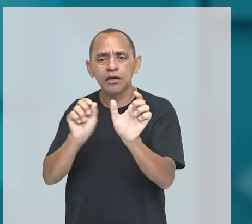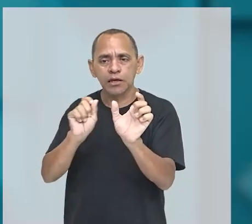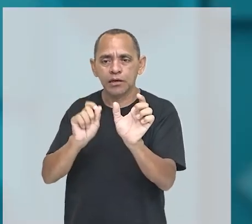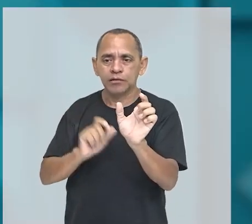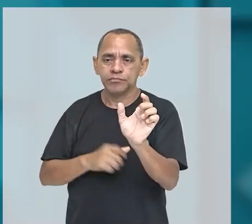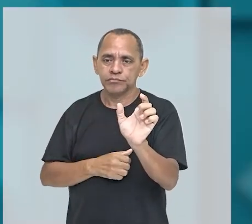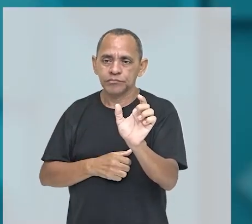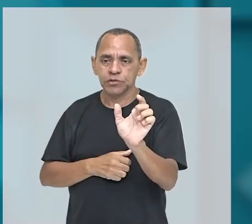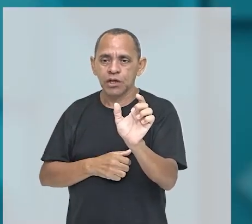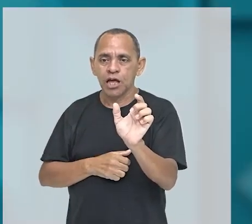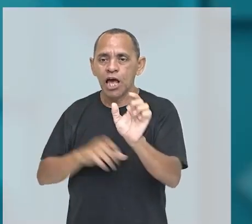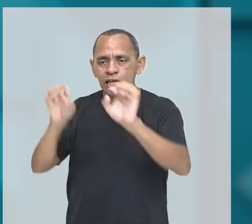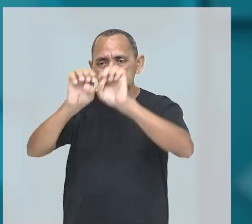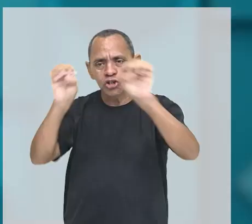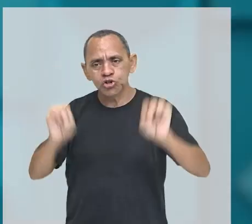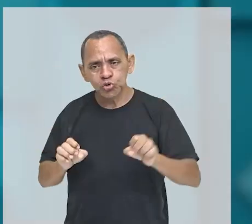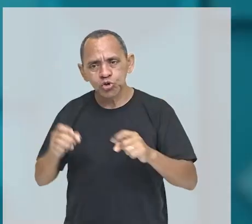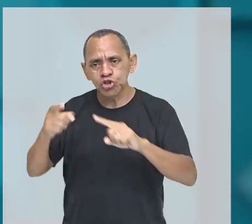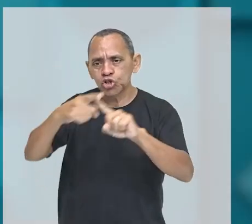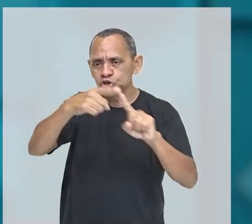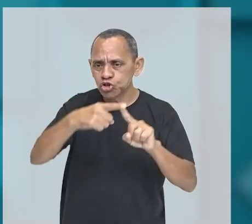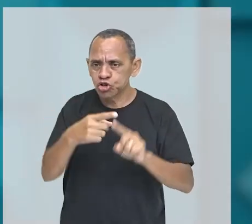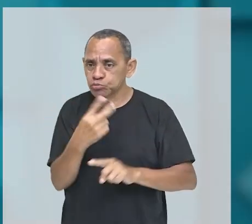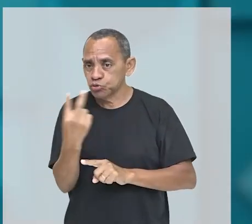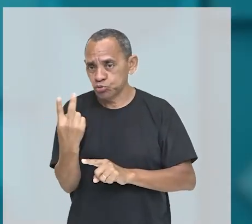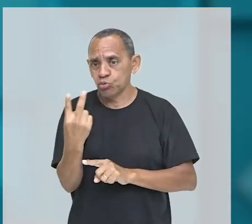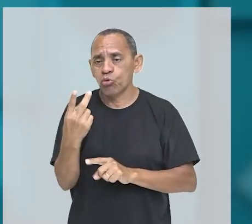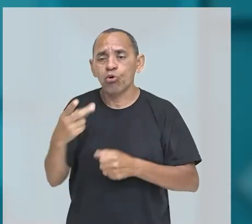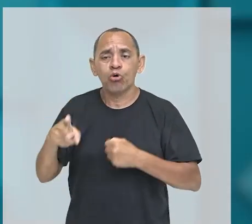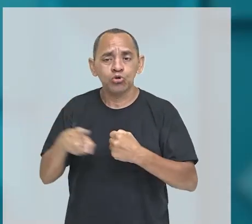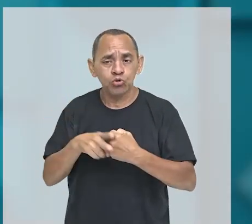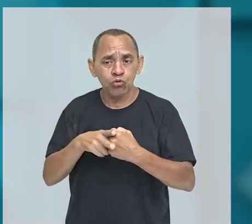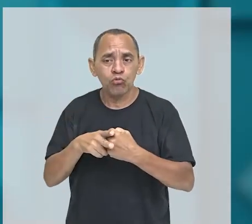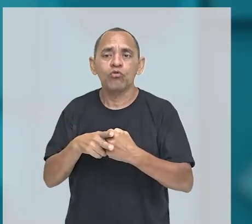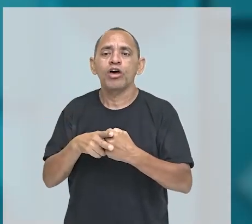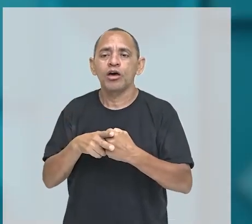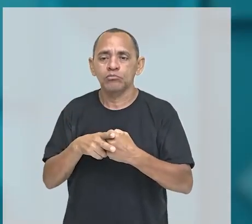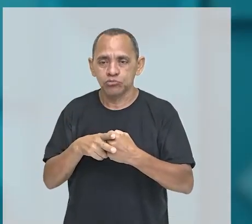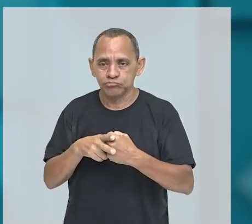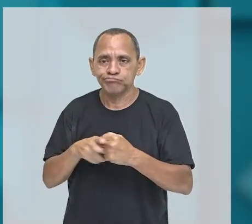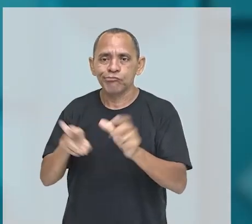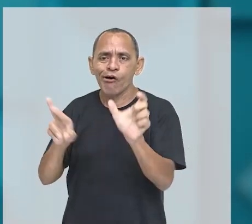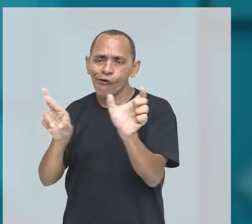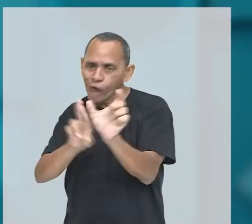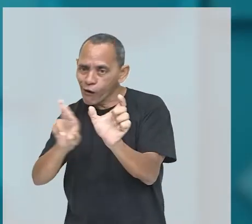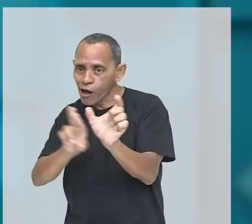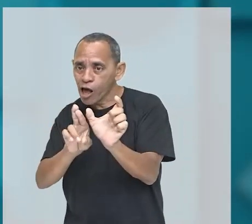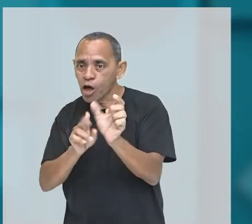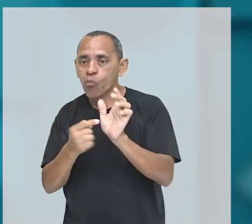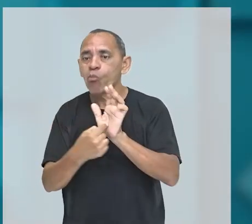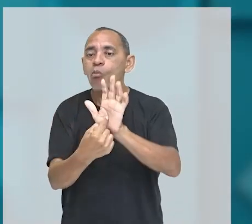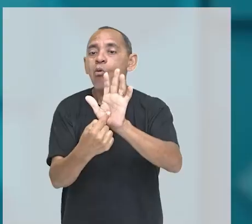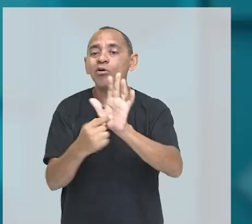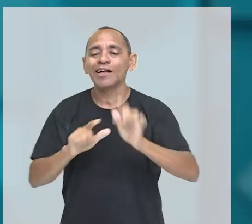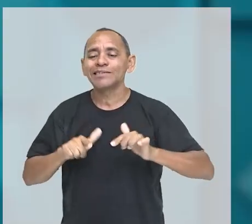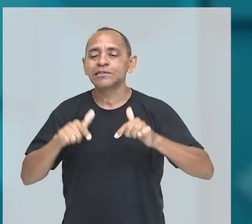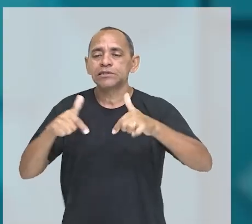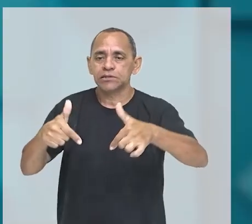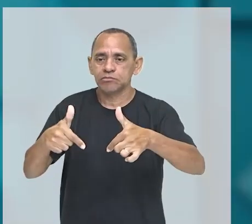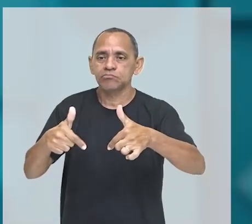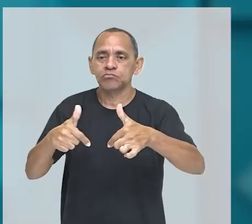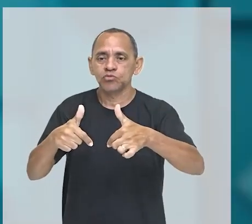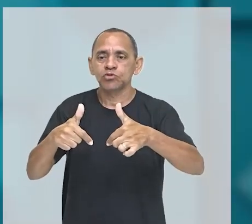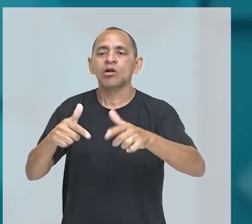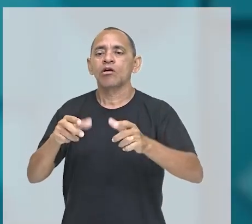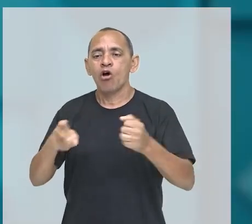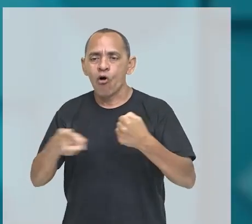né, da condicional do tipo 2, esse verbo no infinitivo é ele que indica a ação, tá certo? O verbo modal, ele vai ser